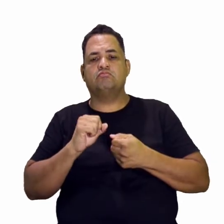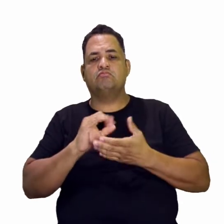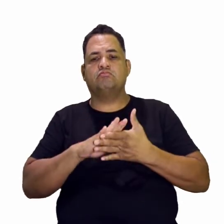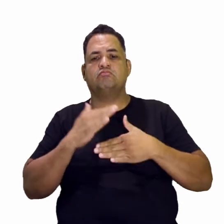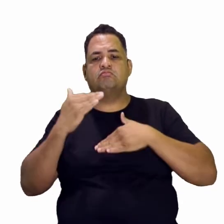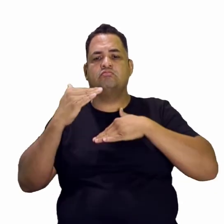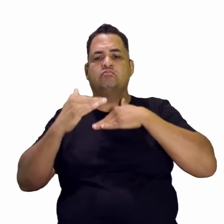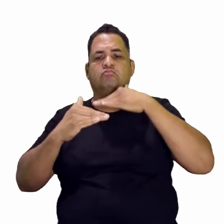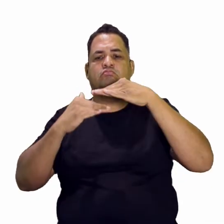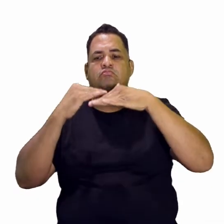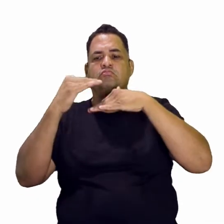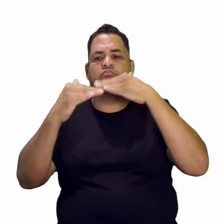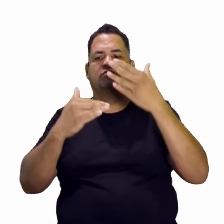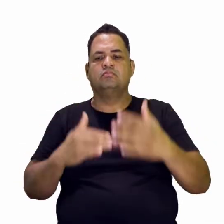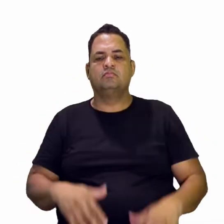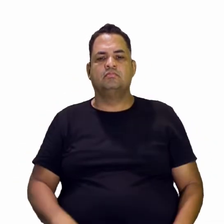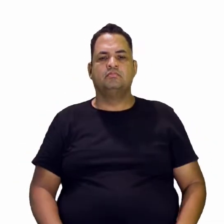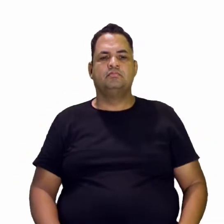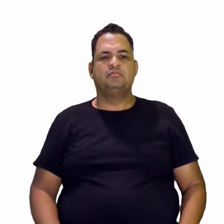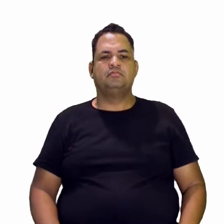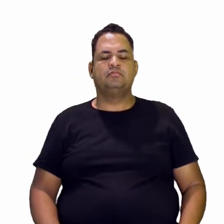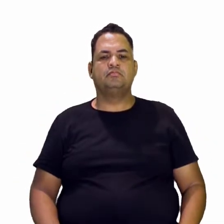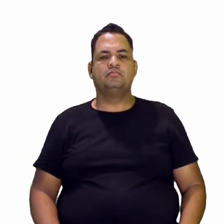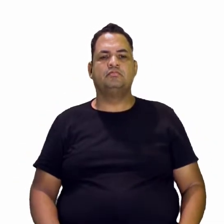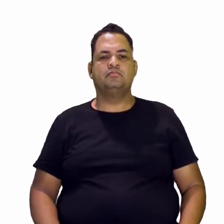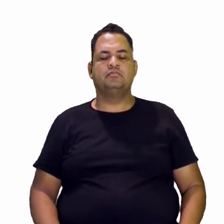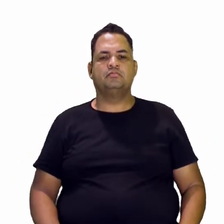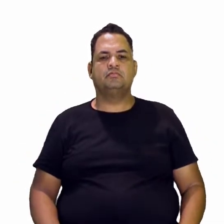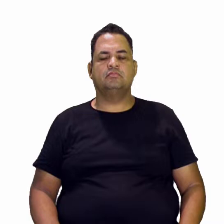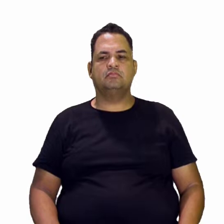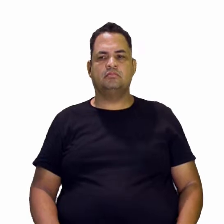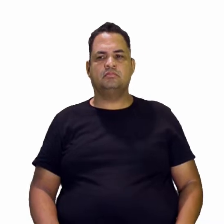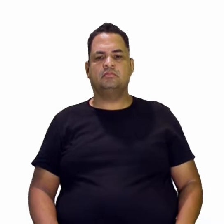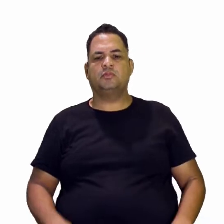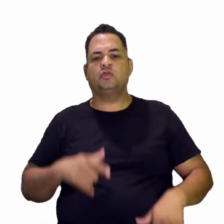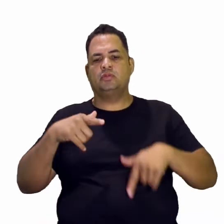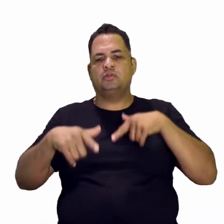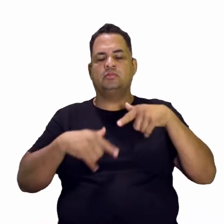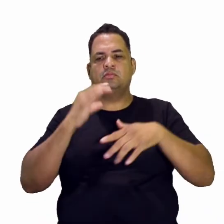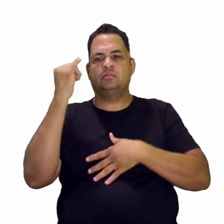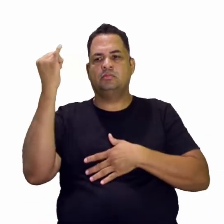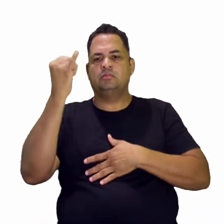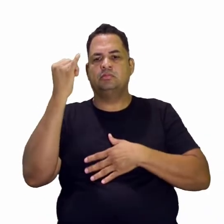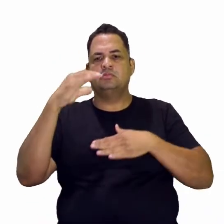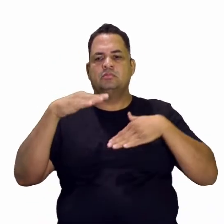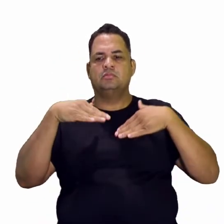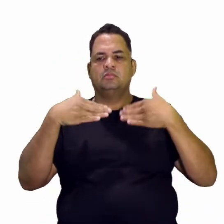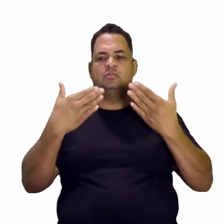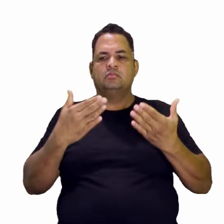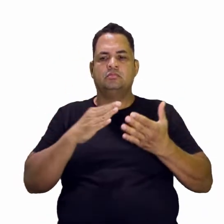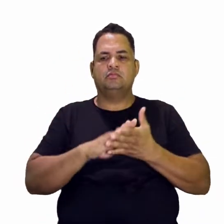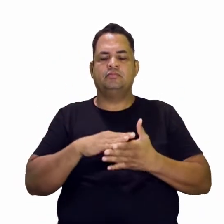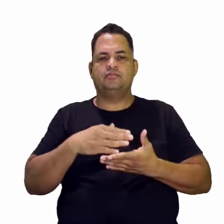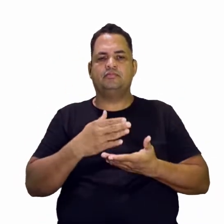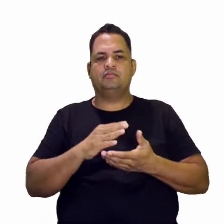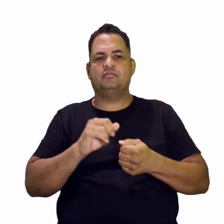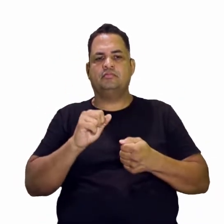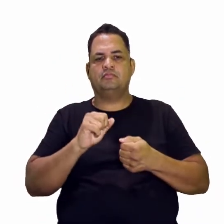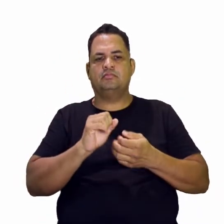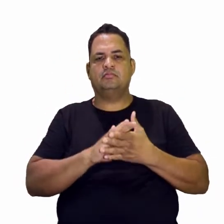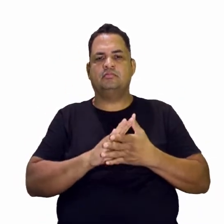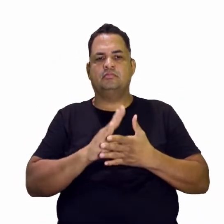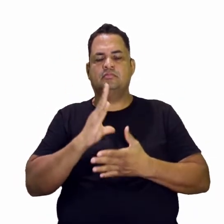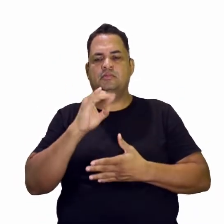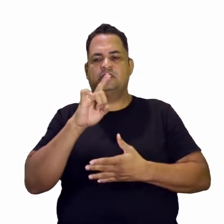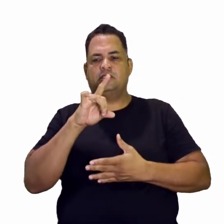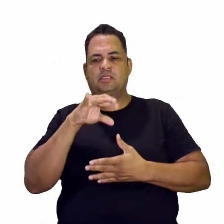vão desempenhar. E uma das ações mais importantes, quando a gente fala em